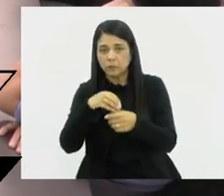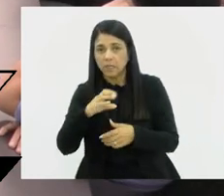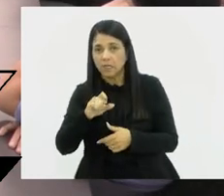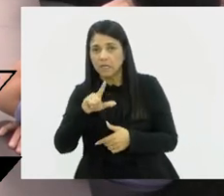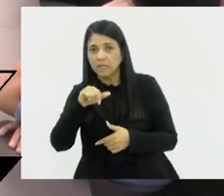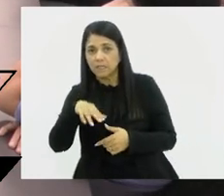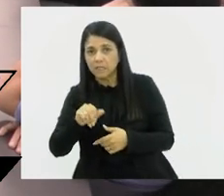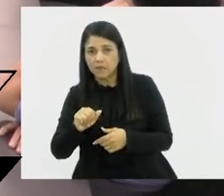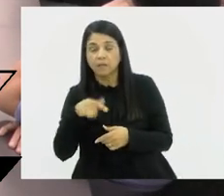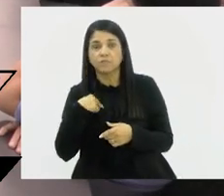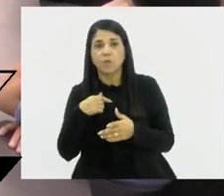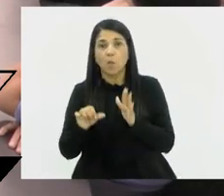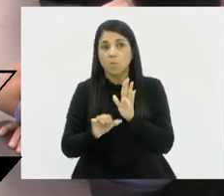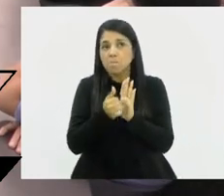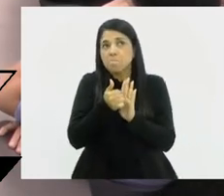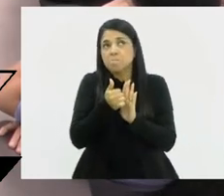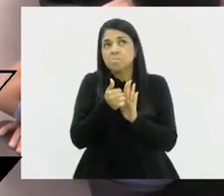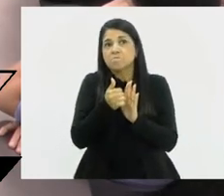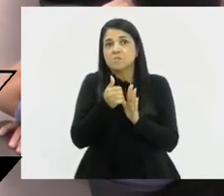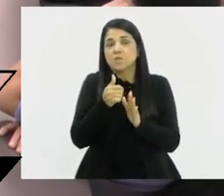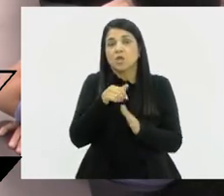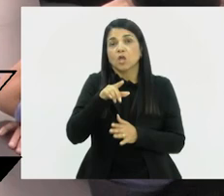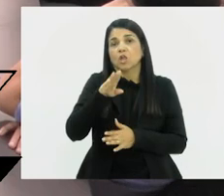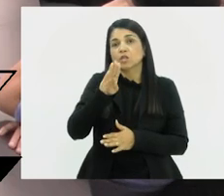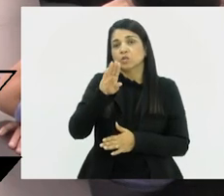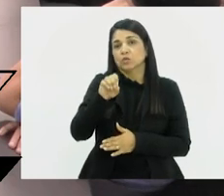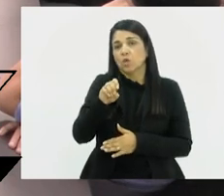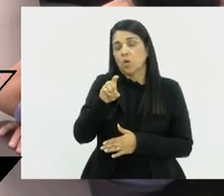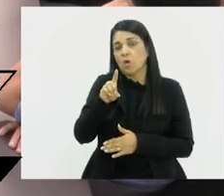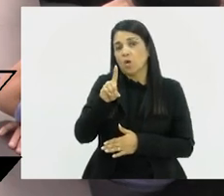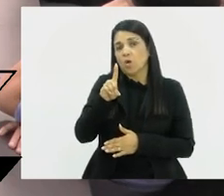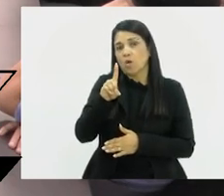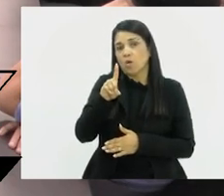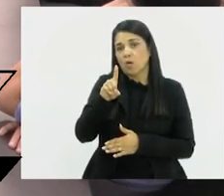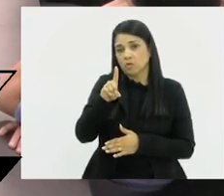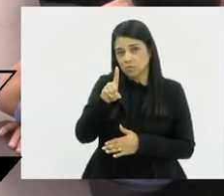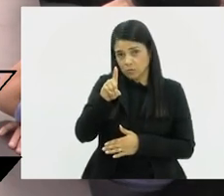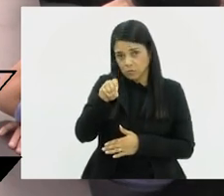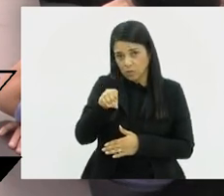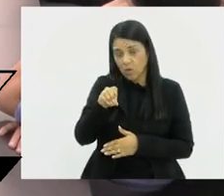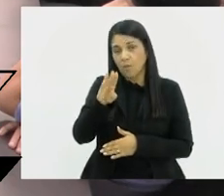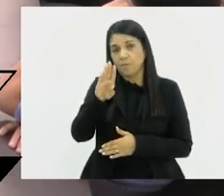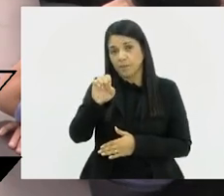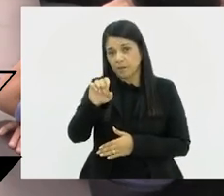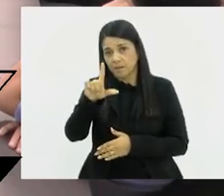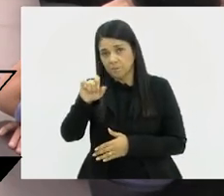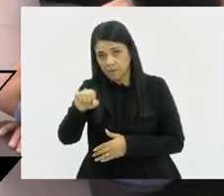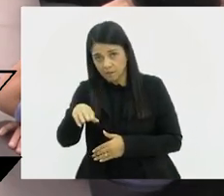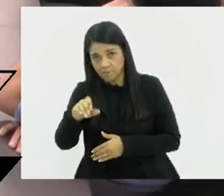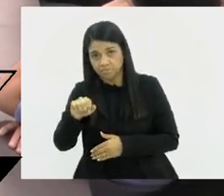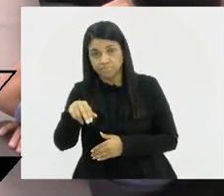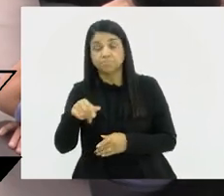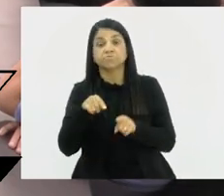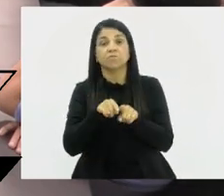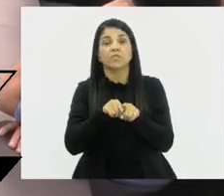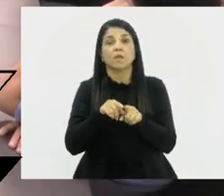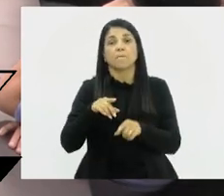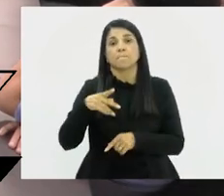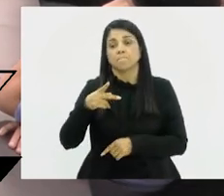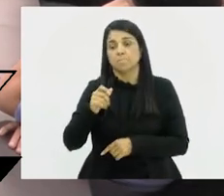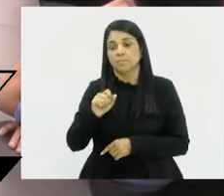época que os cães mais populares eram o Doberman, o Fila brasileiro, o Pastor Alemão. Eu vi se popularizarem